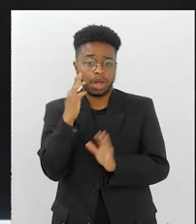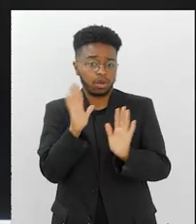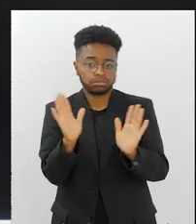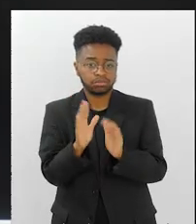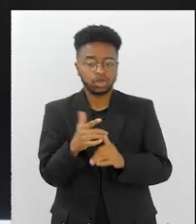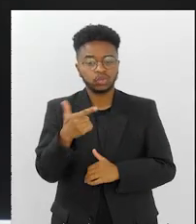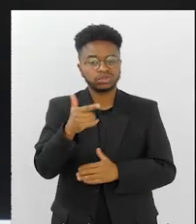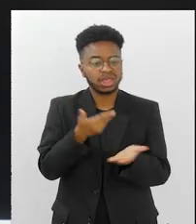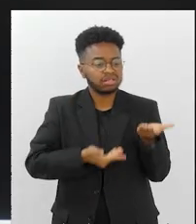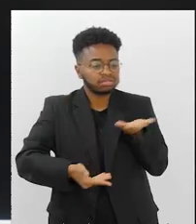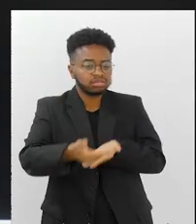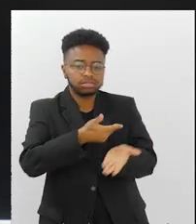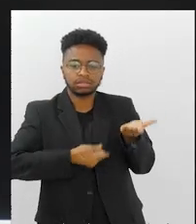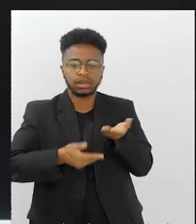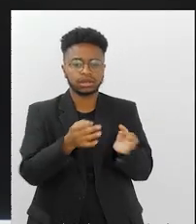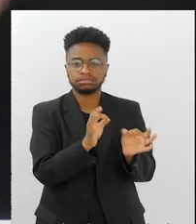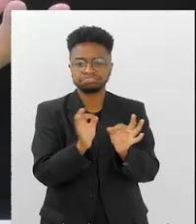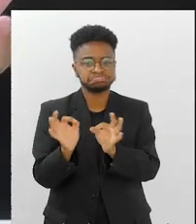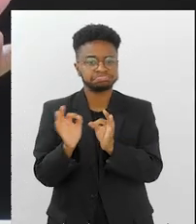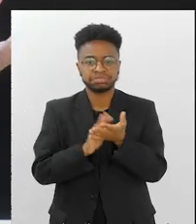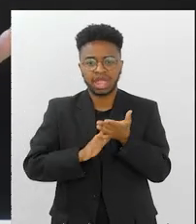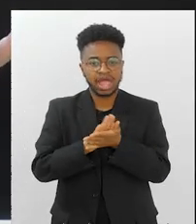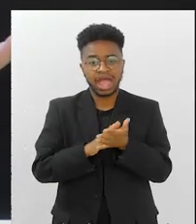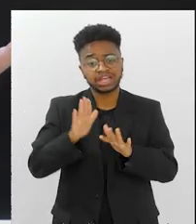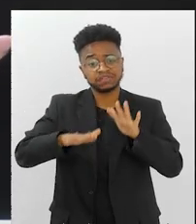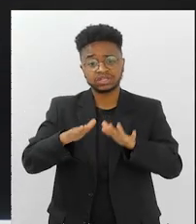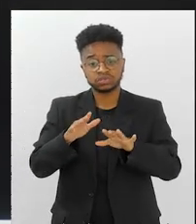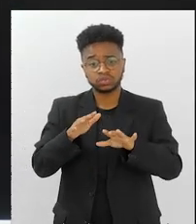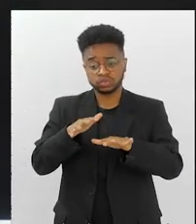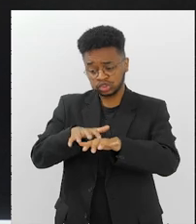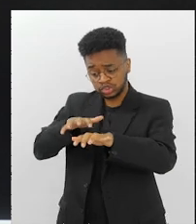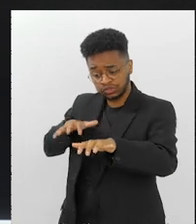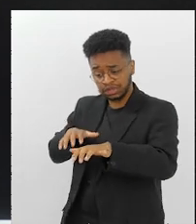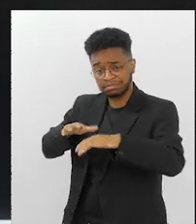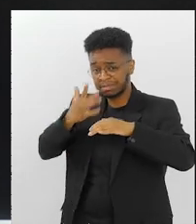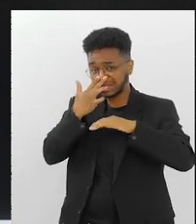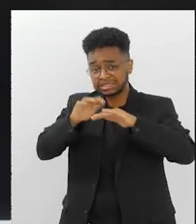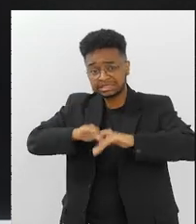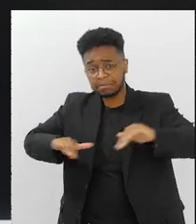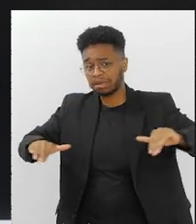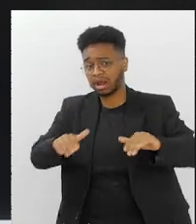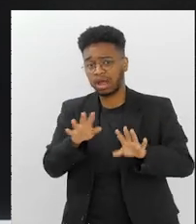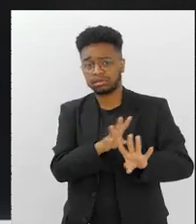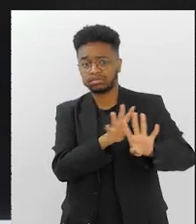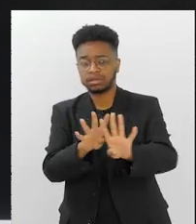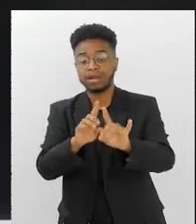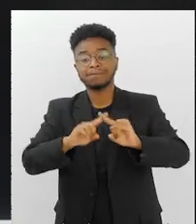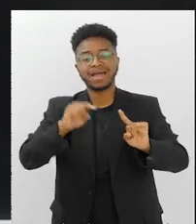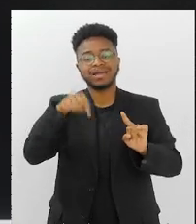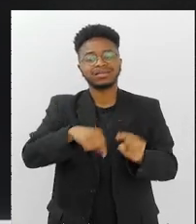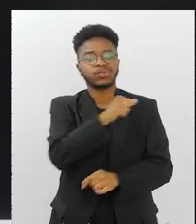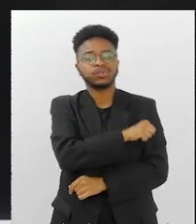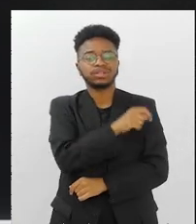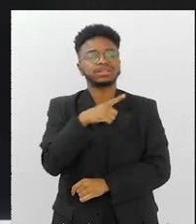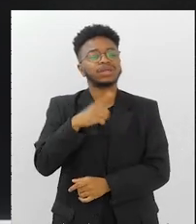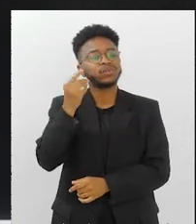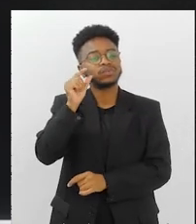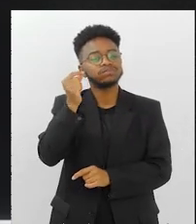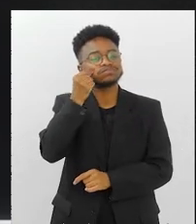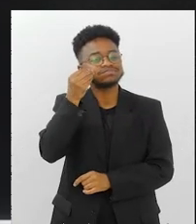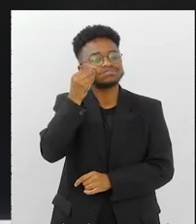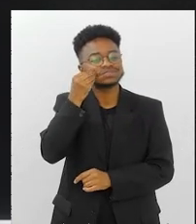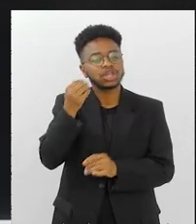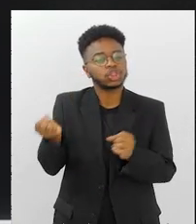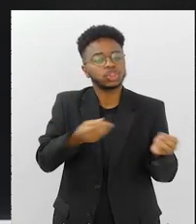diferente não existe uma integração da comissão de frente com com o próprio desfile né e o rio não o Rio tem essa característica de do arriscar